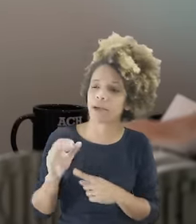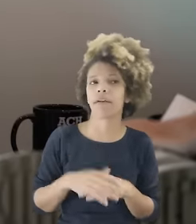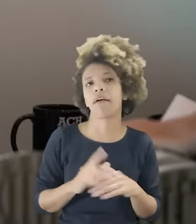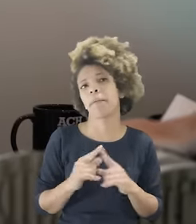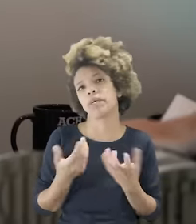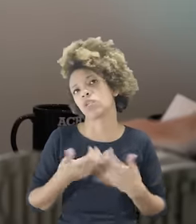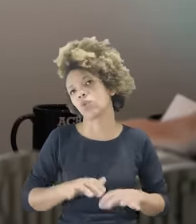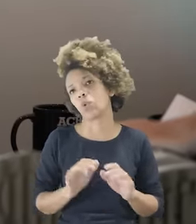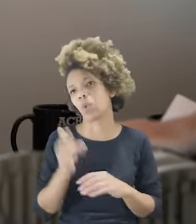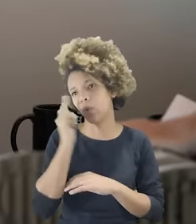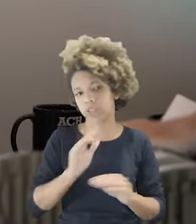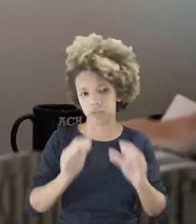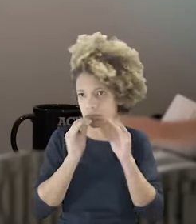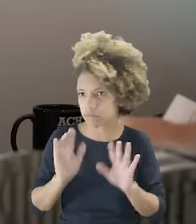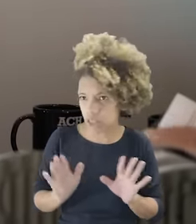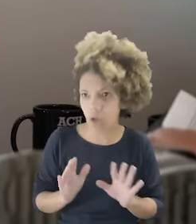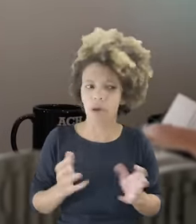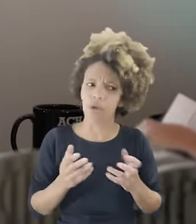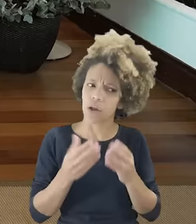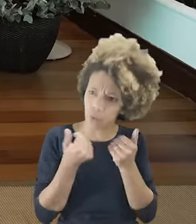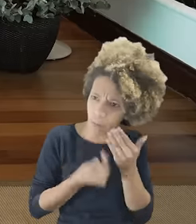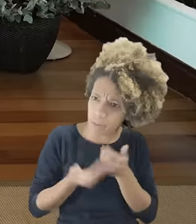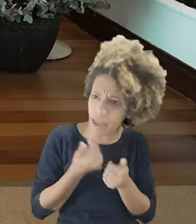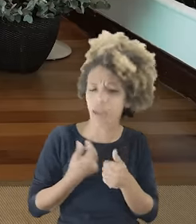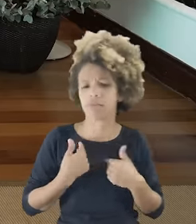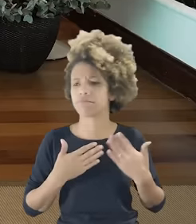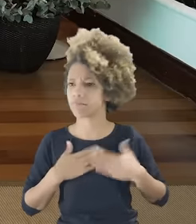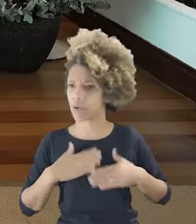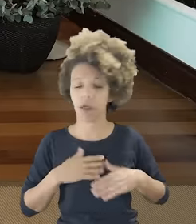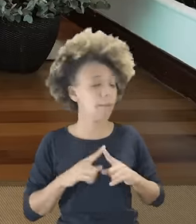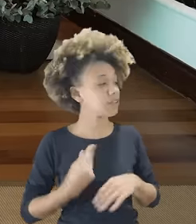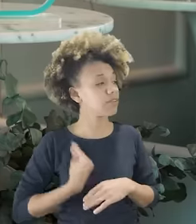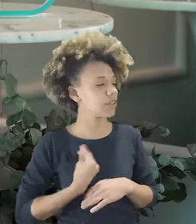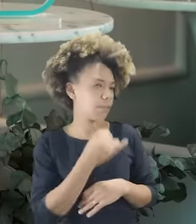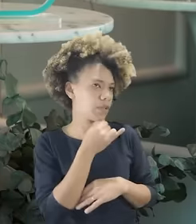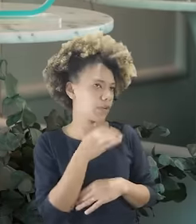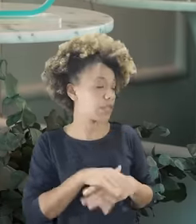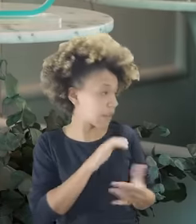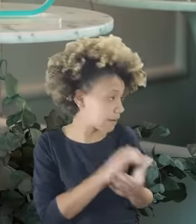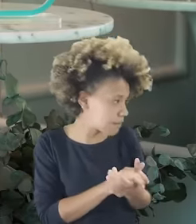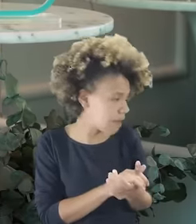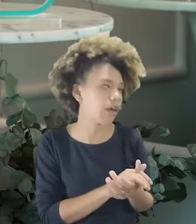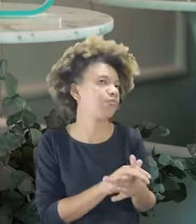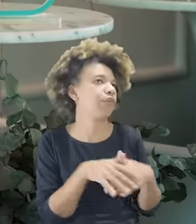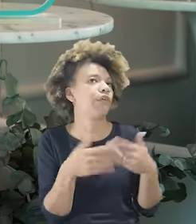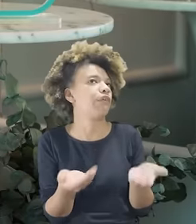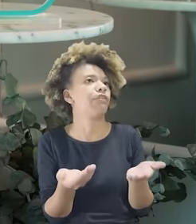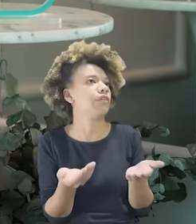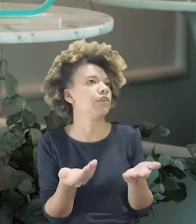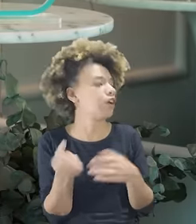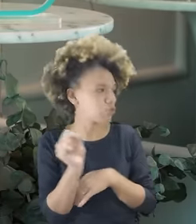e não consegui comer não isso é um inferno eu quero você quer comer mas como é que a tua vida você é o quê você é um cara sei lá você é casado você